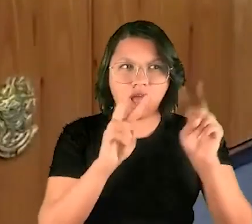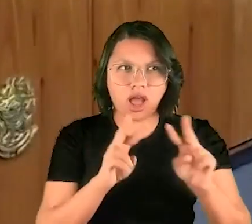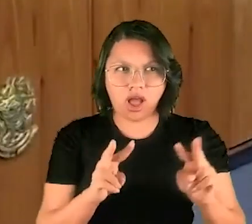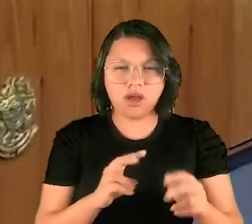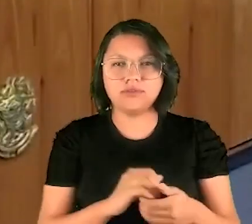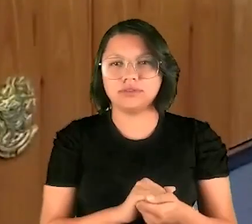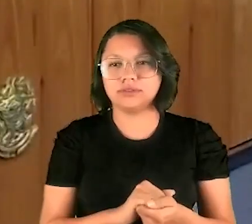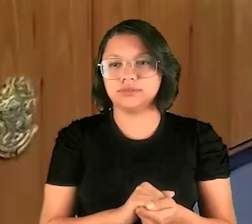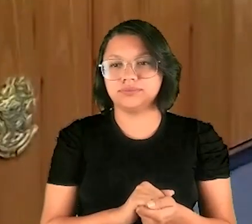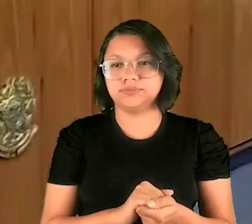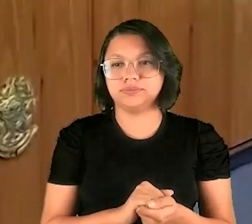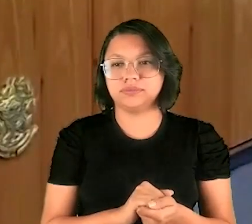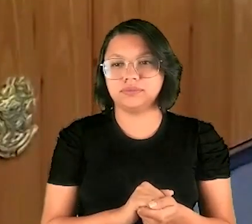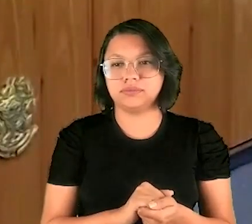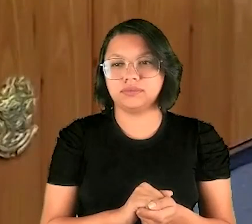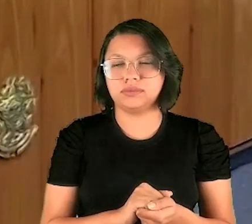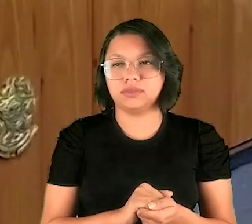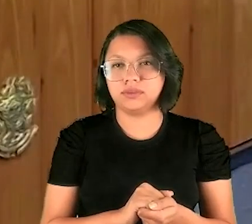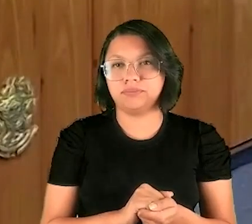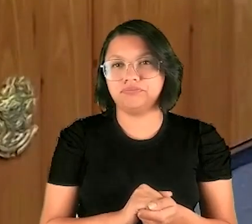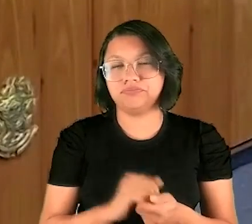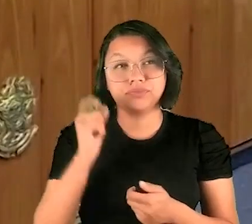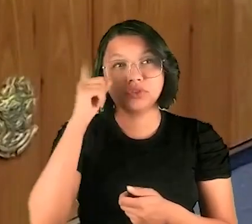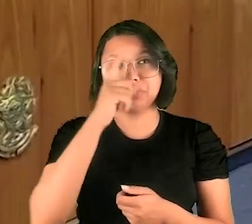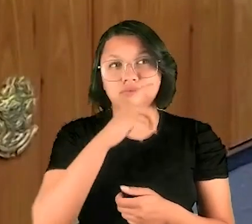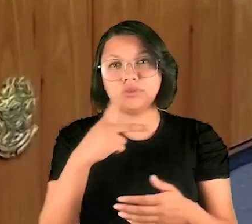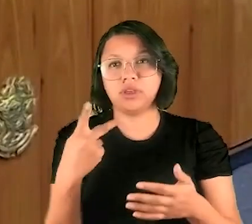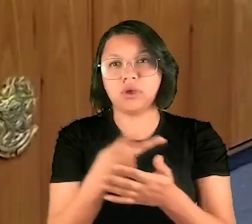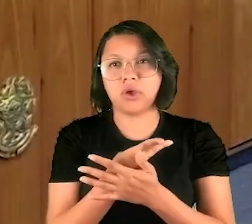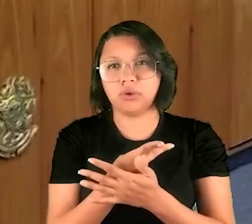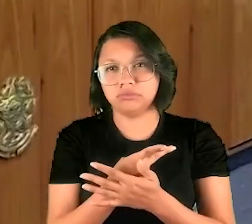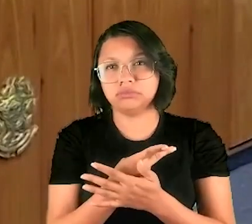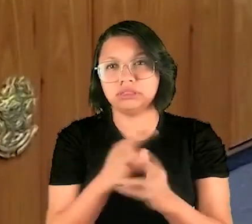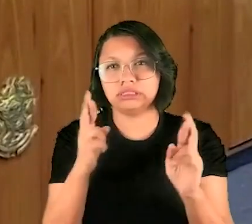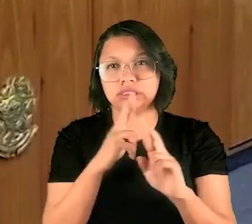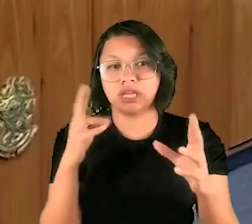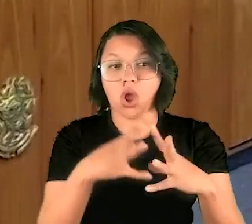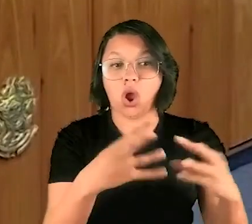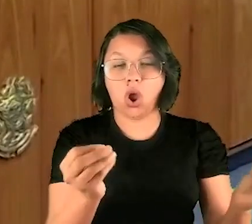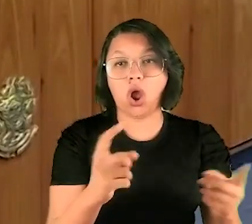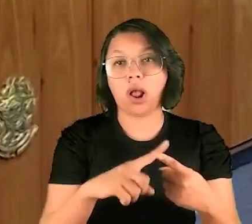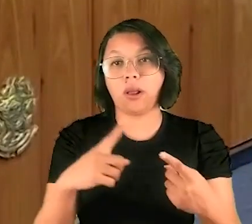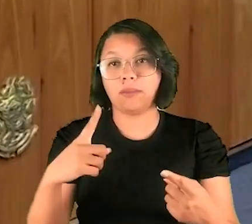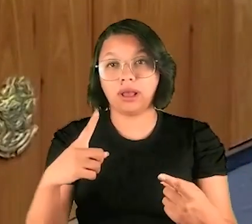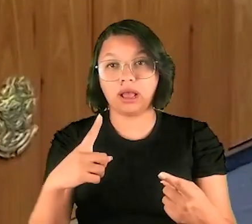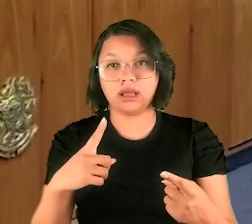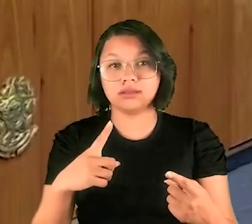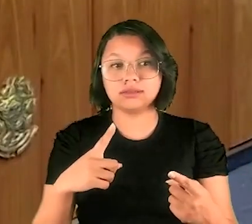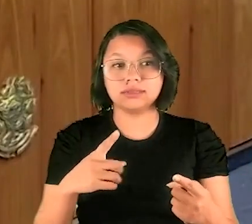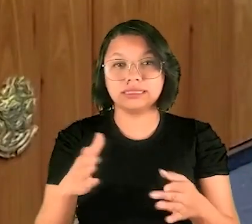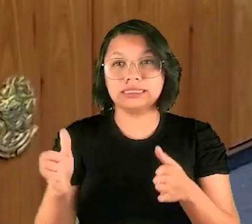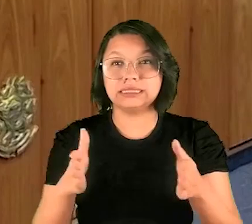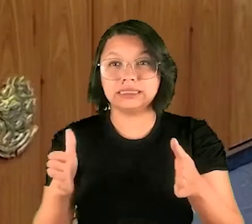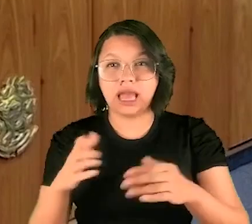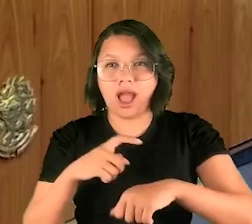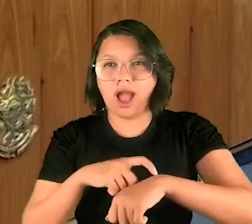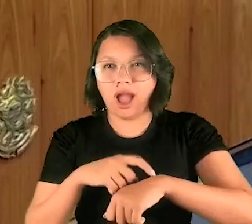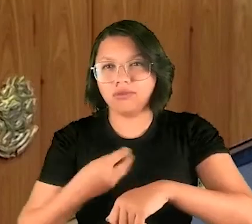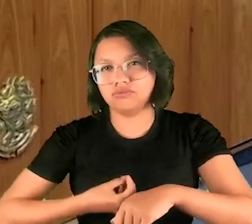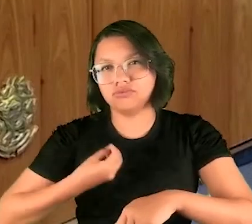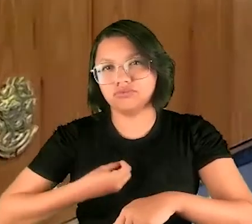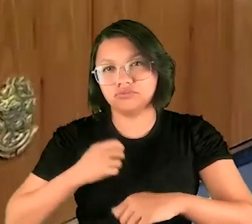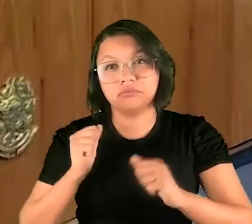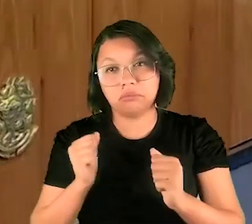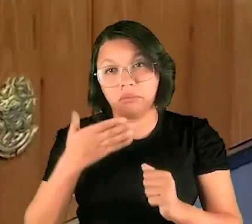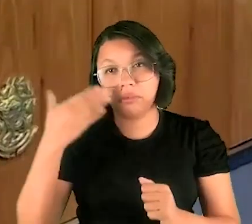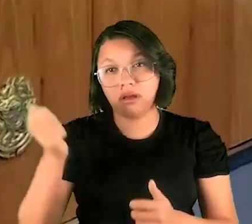em tempo de sobrevida, raras vezes em que seria em termos de cura, mas poderia ter em tempo, né?